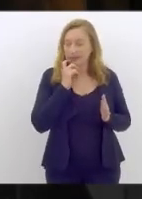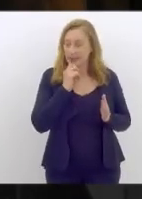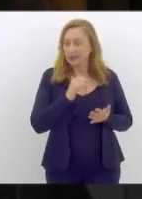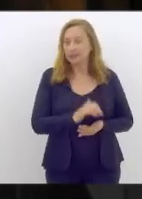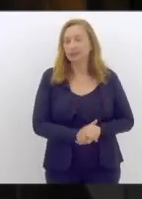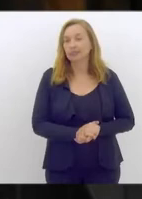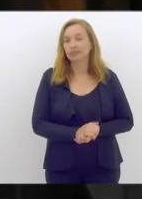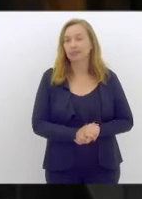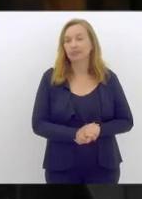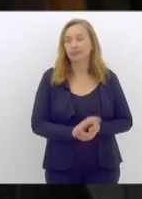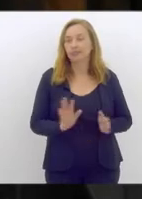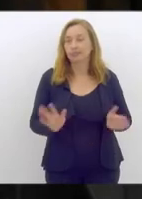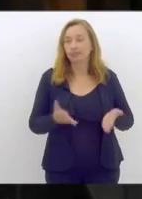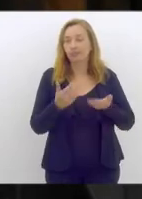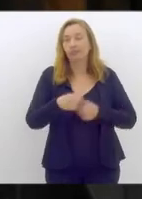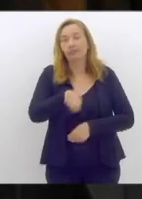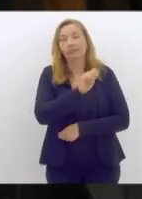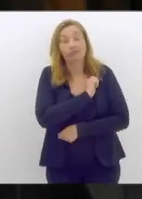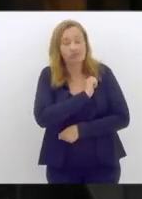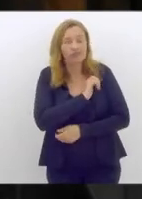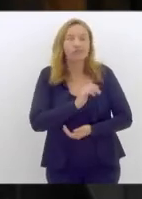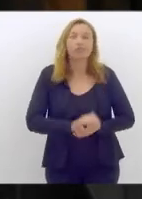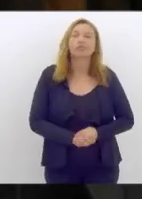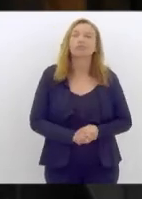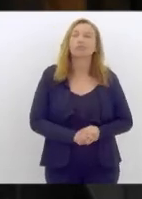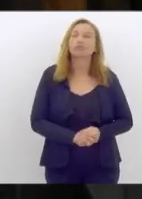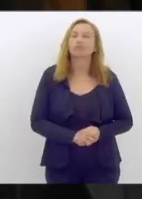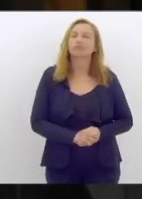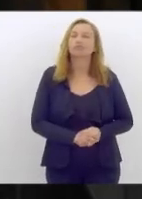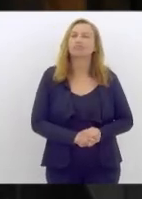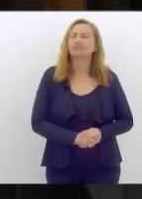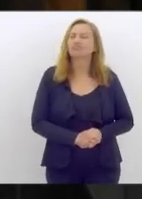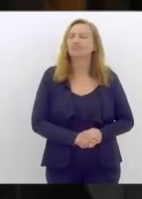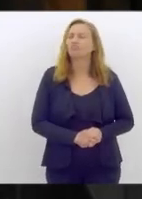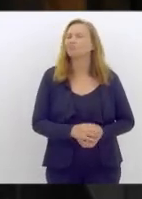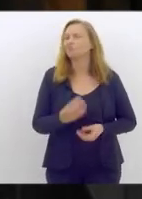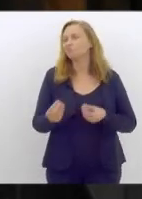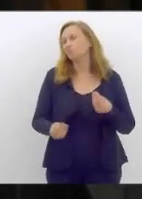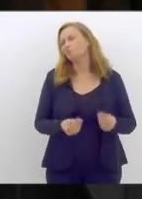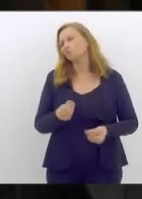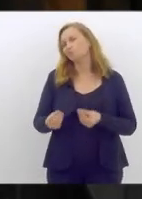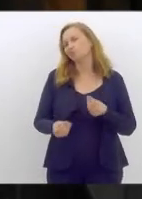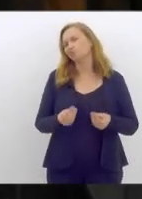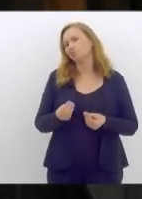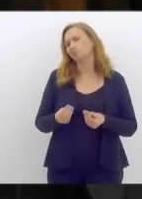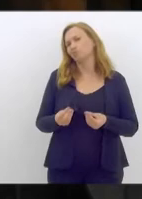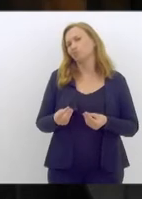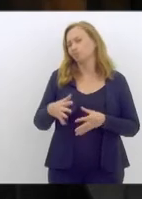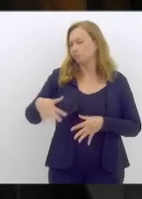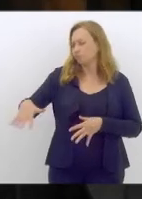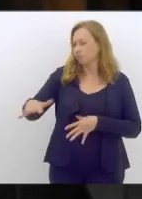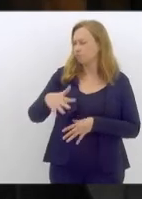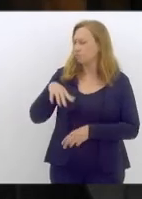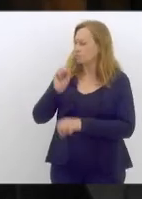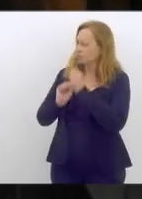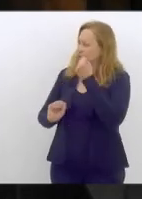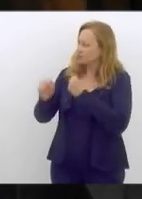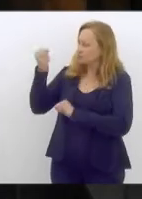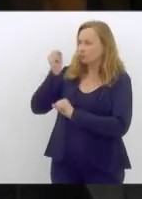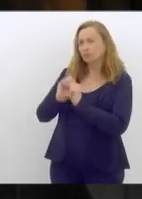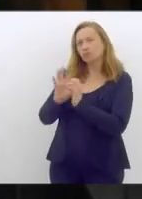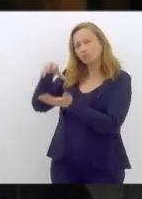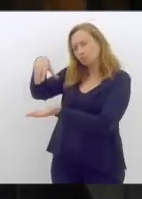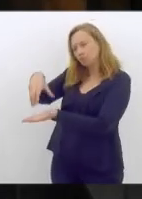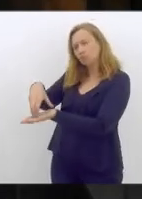tocante a incentivos fiscais Como pode uma companhia Industrial que tem com